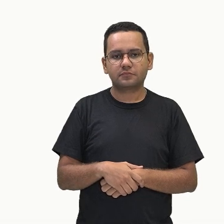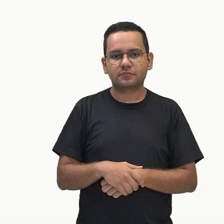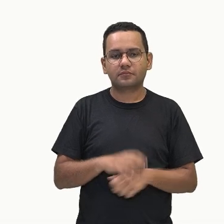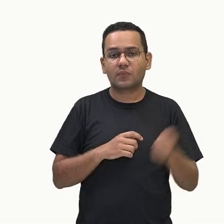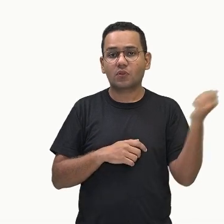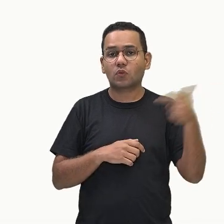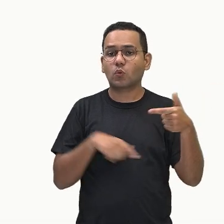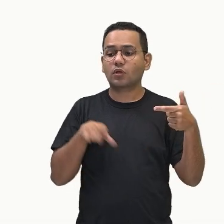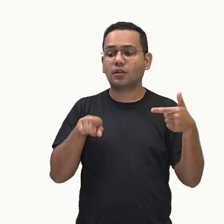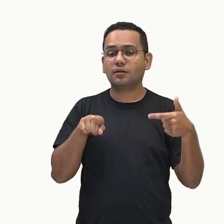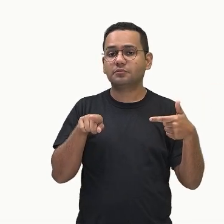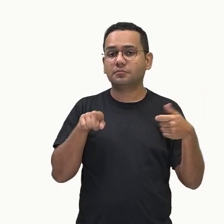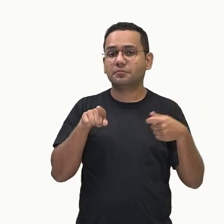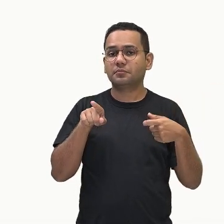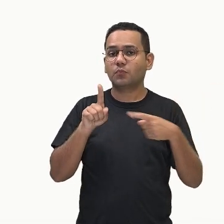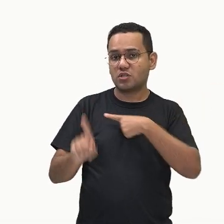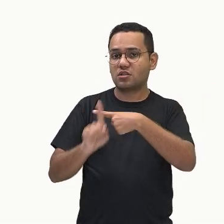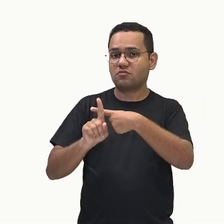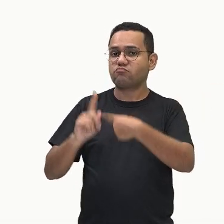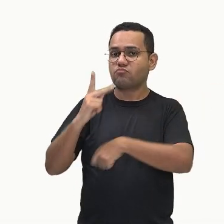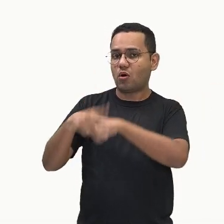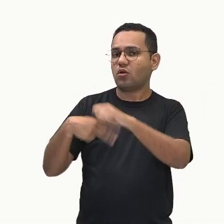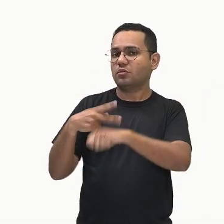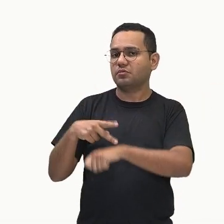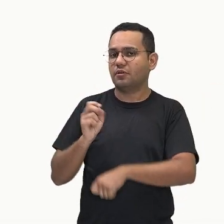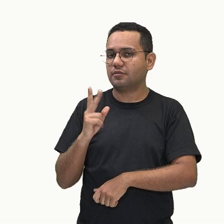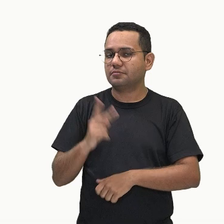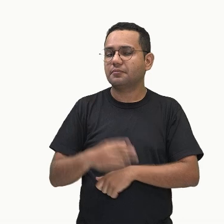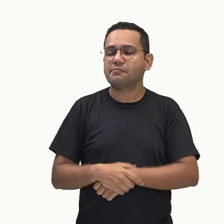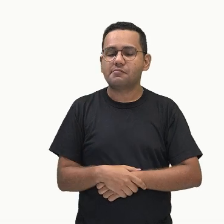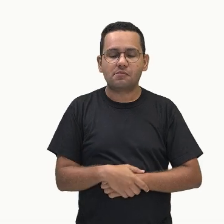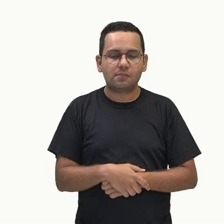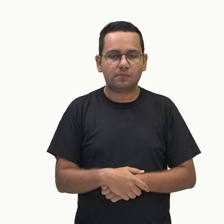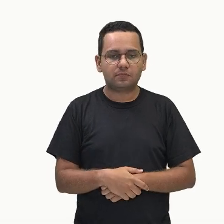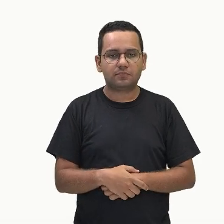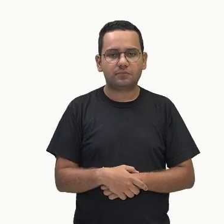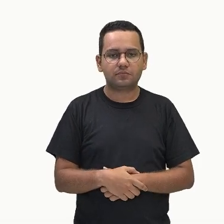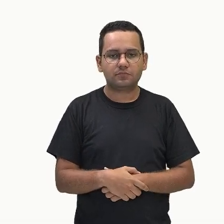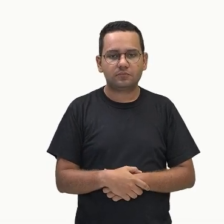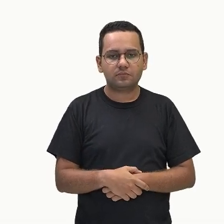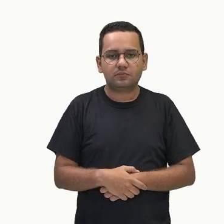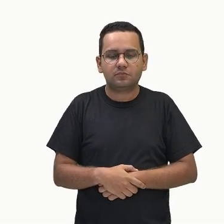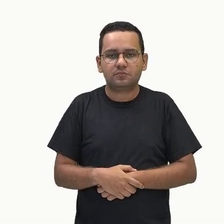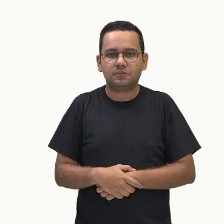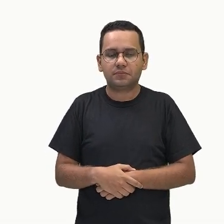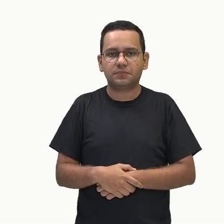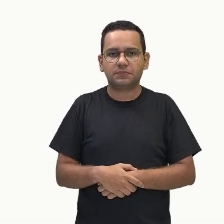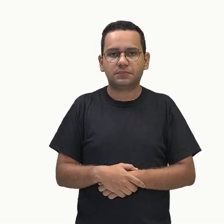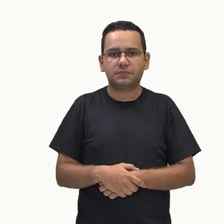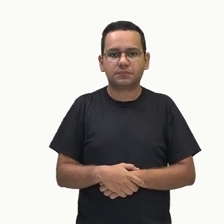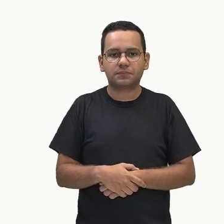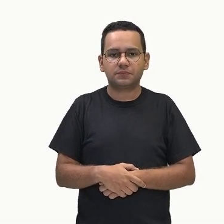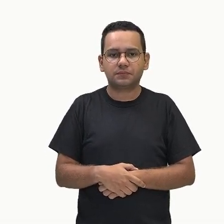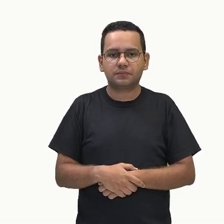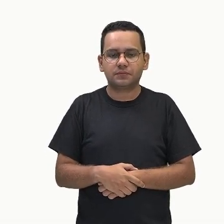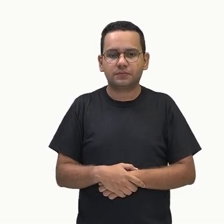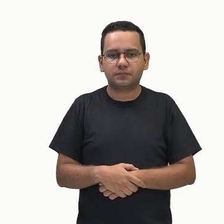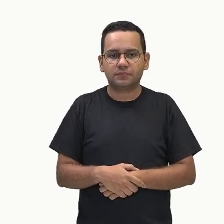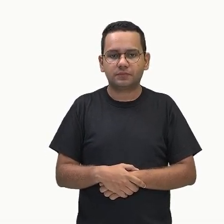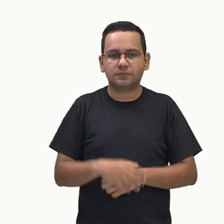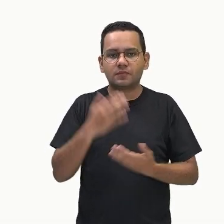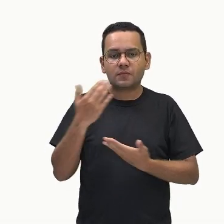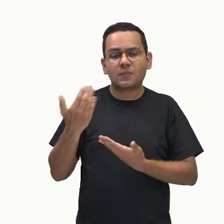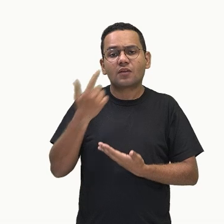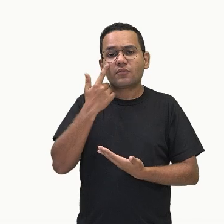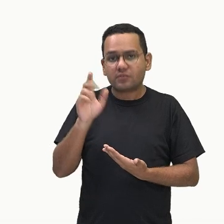do que os prótons, certo? E aí, você está vendo aí a